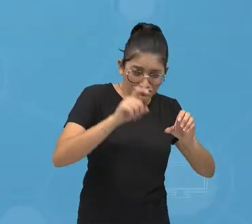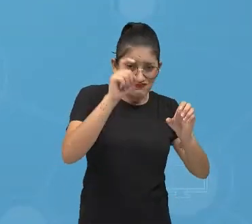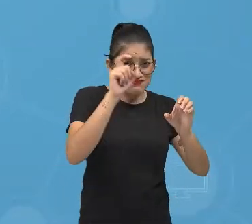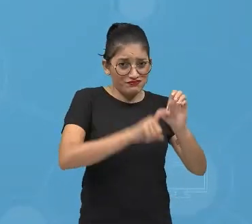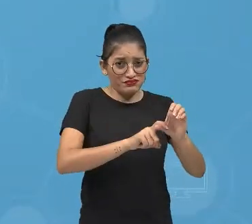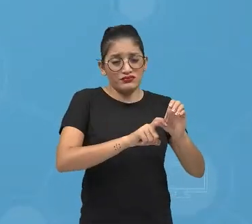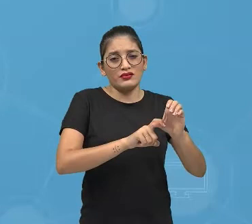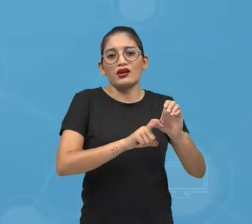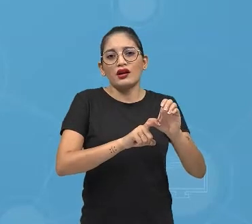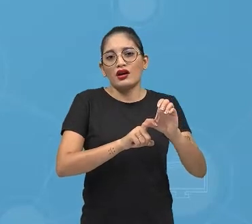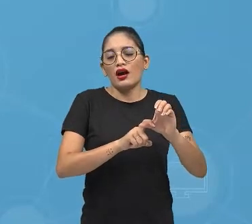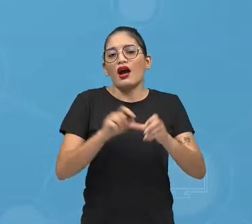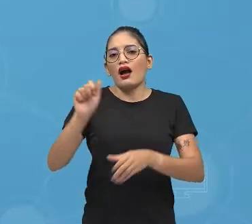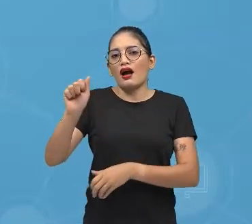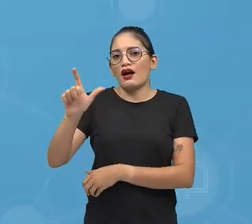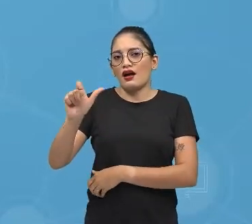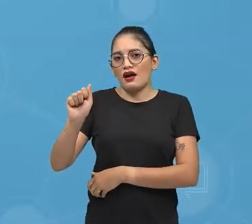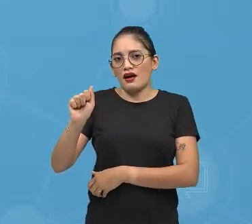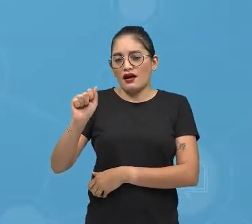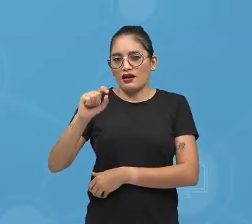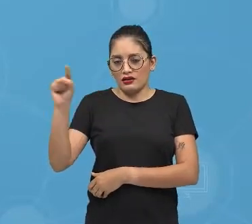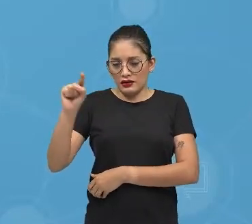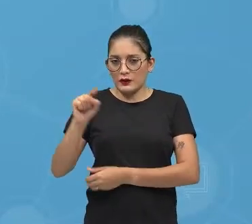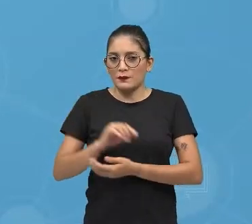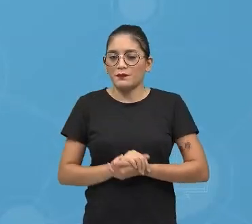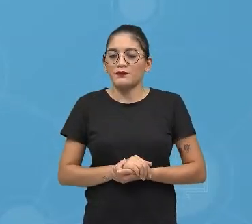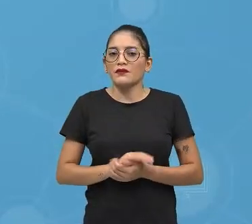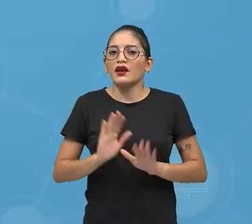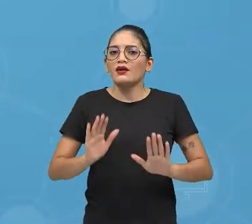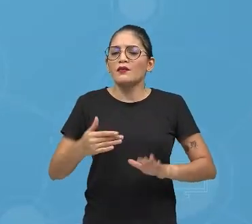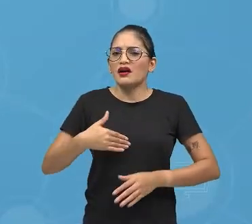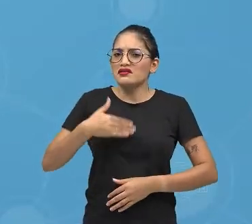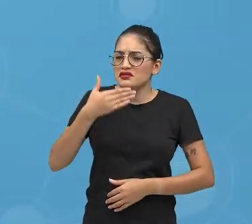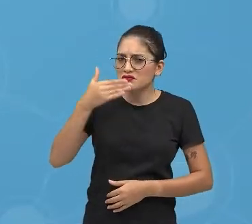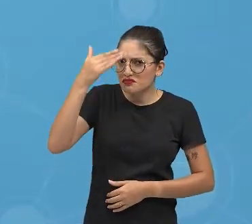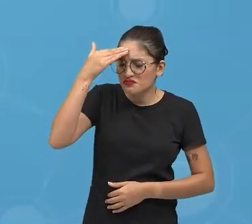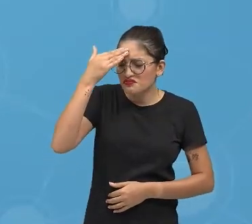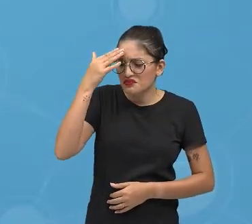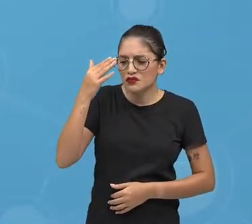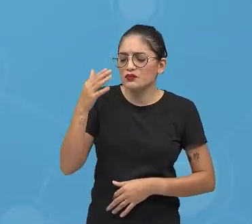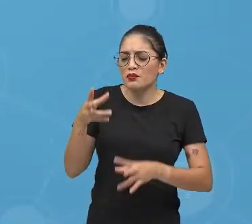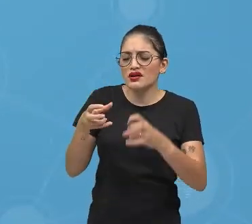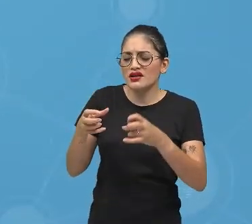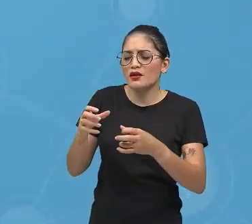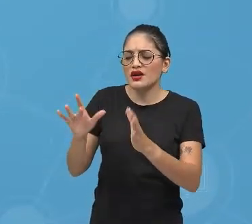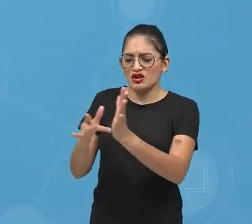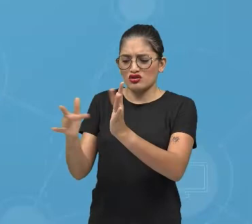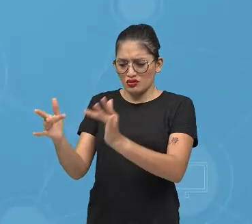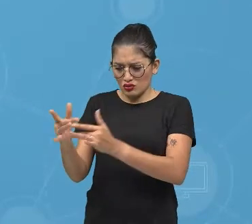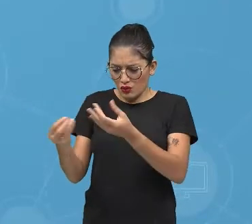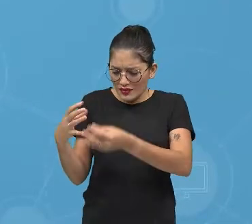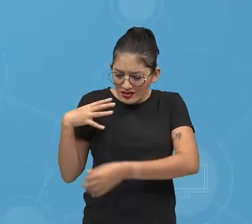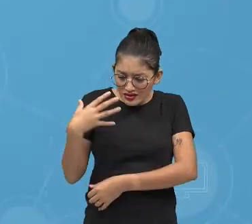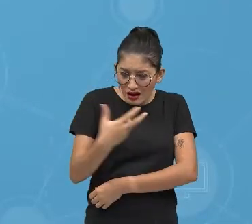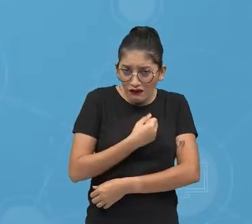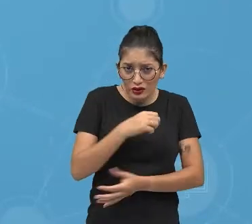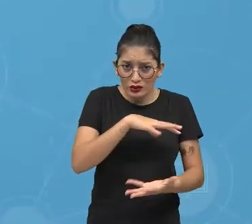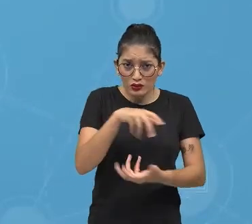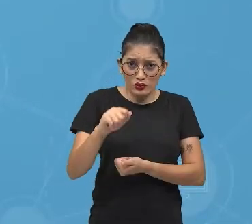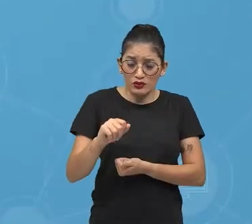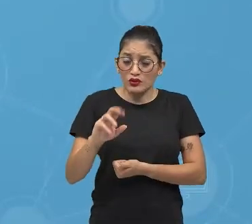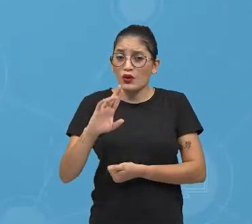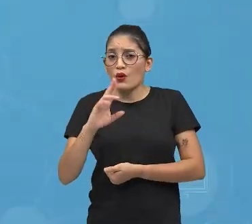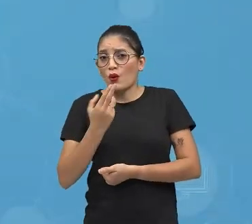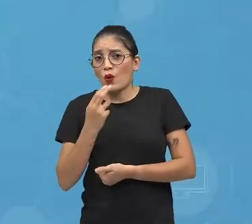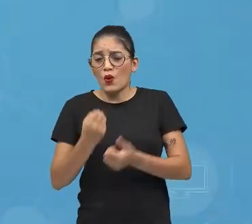a Alá. E o islamismo, ele não vê Jesus como o Salvador do mundo, ou